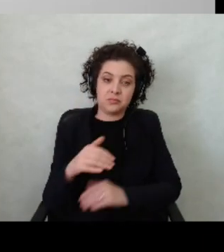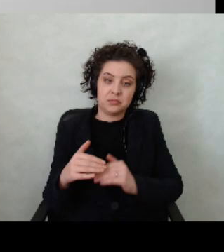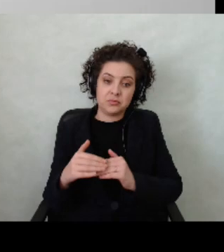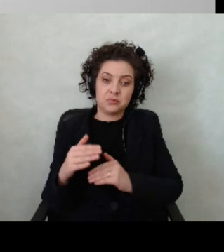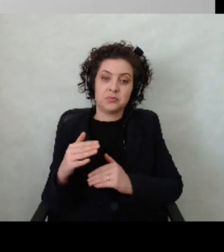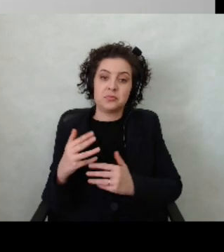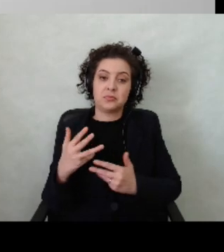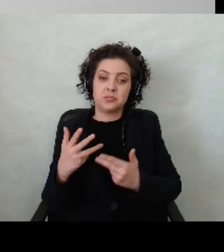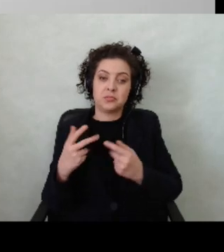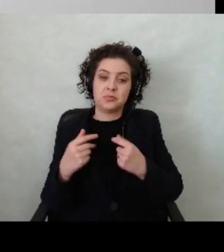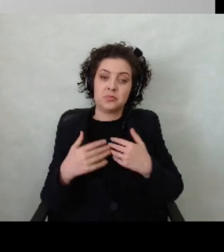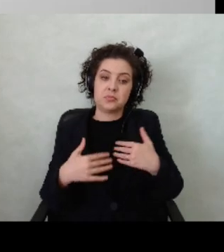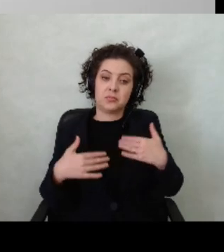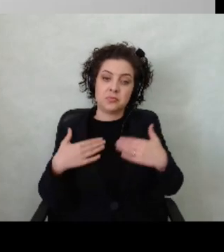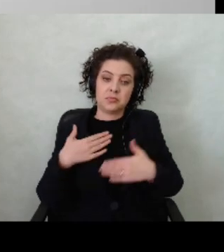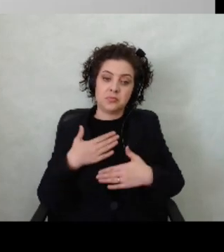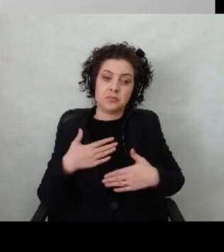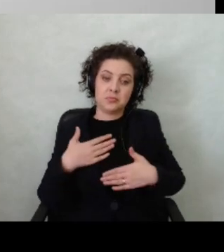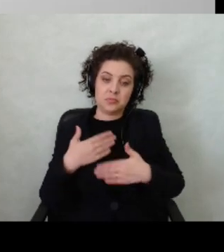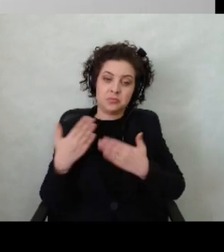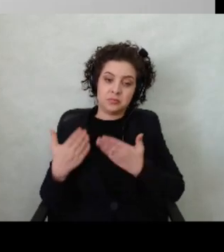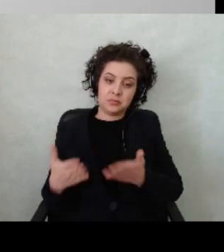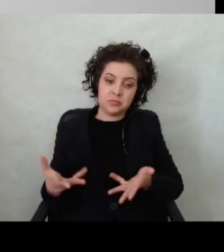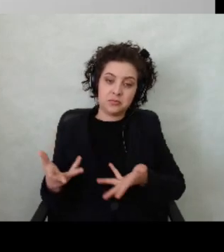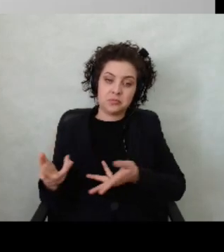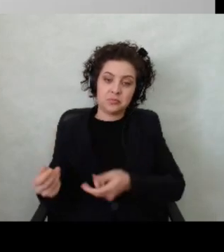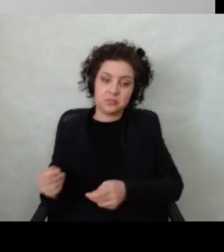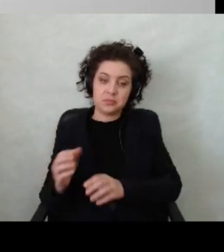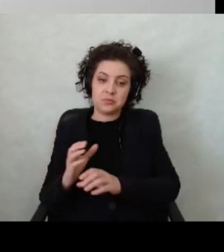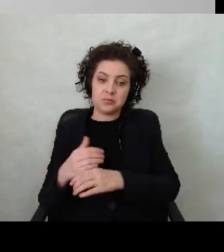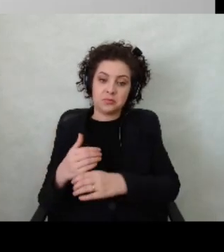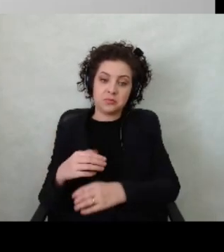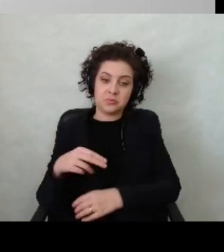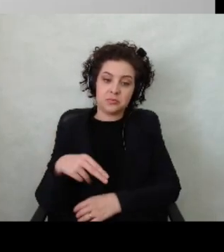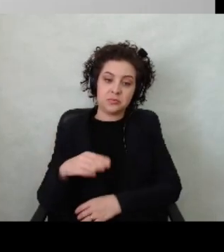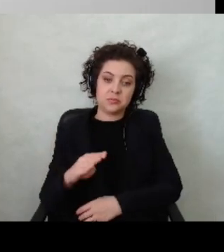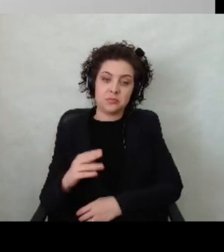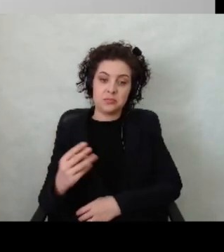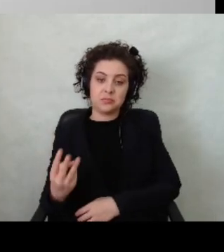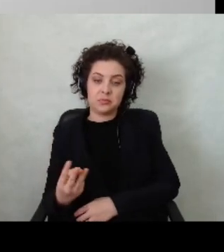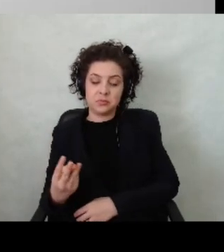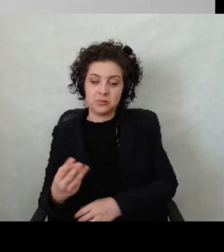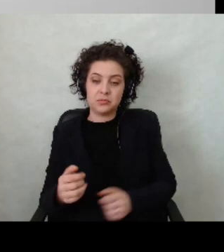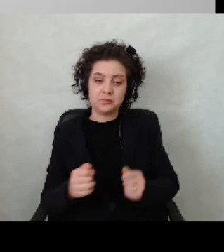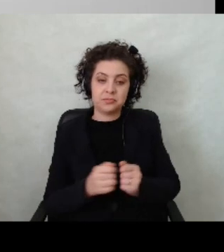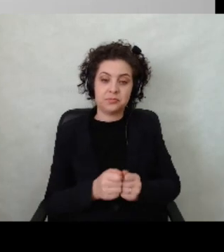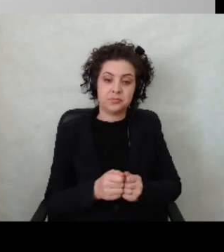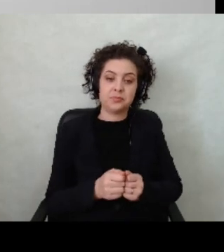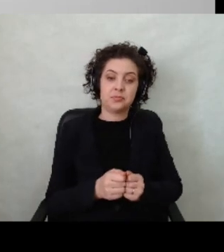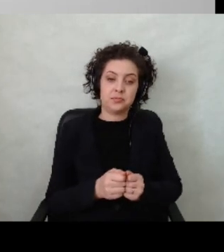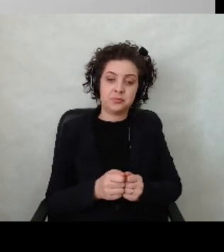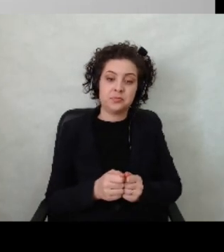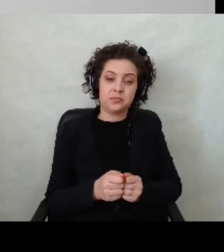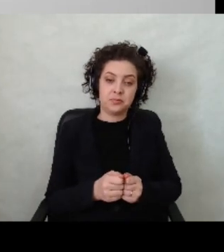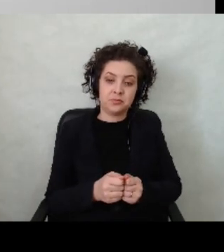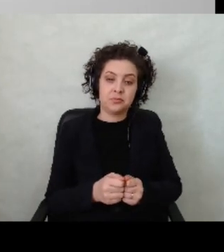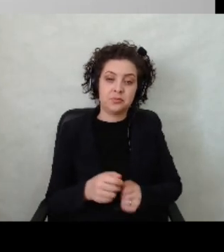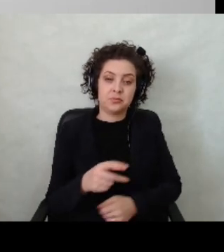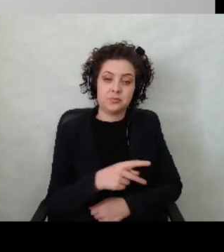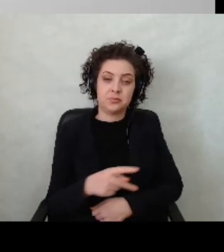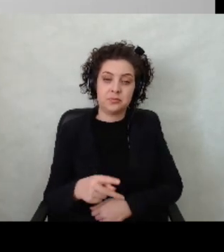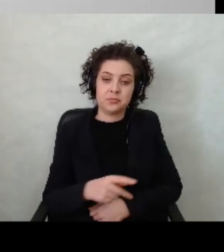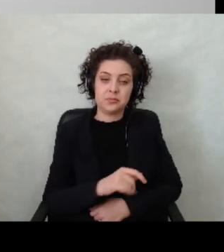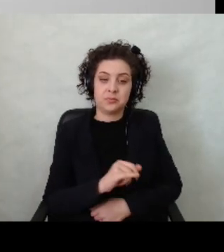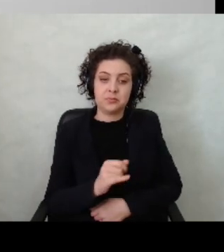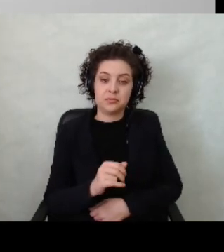prazeroso para mim. Ele abriu as portas do laboratório do NB3, junto com a sua equipe, principalmente a professora Juliana Maricato,